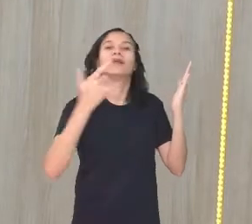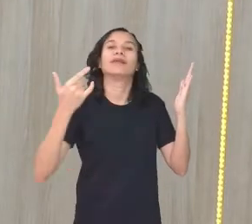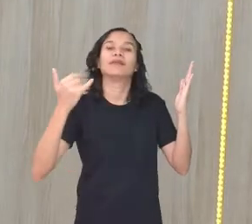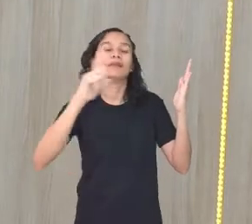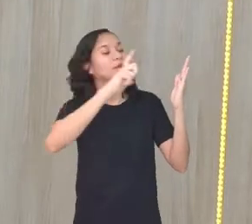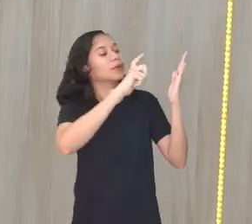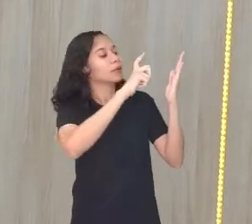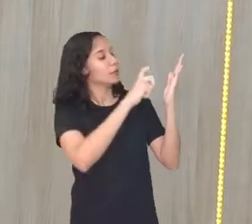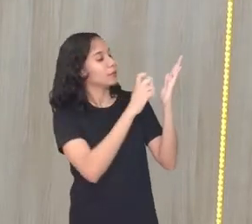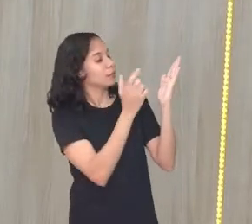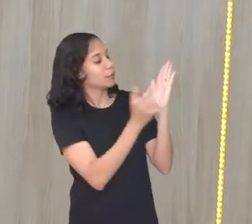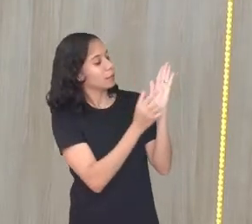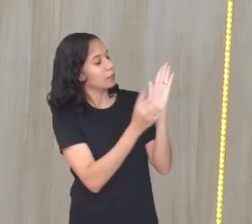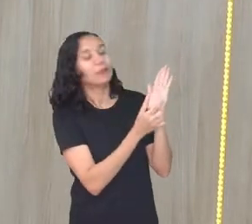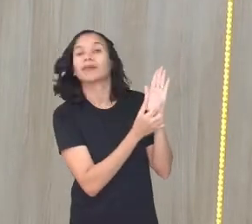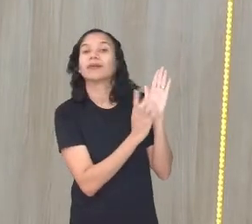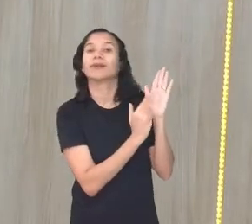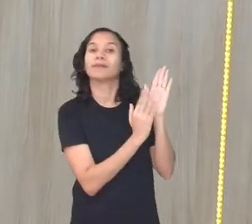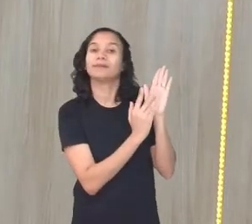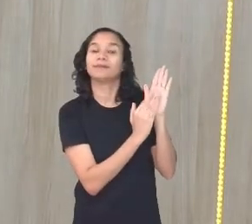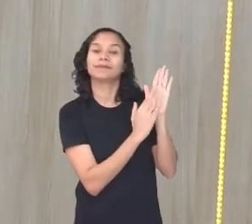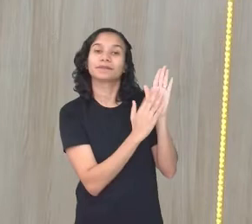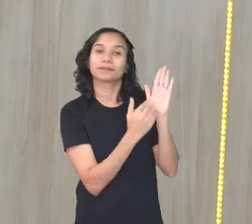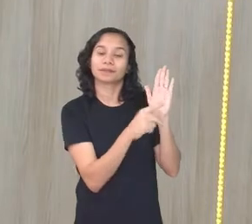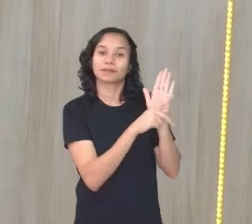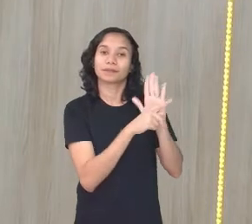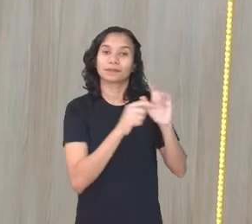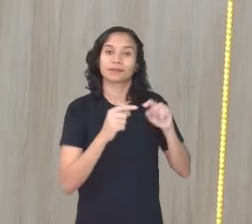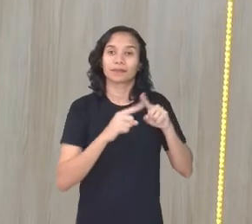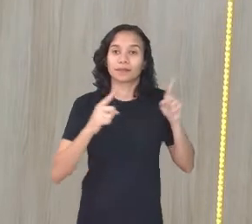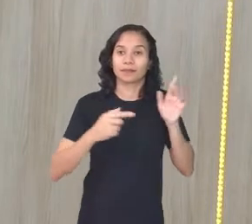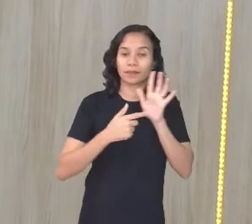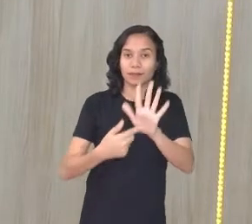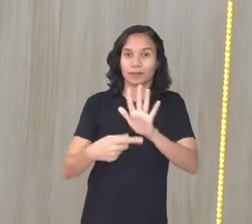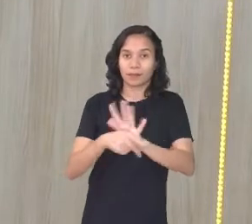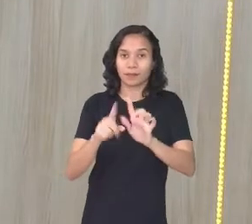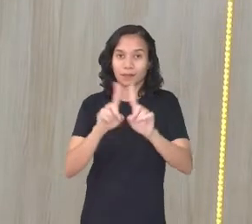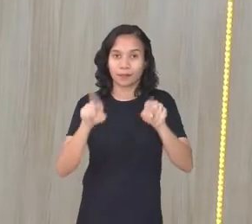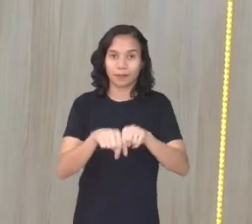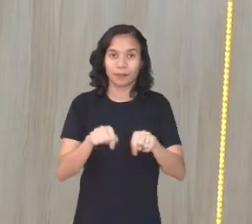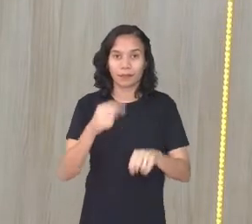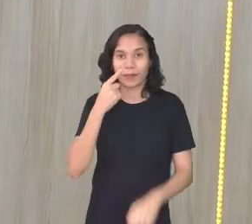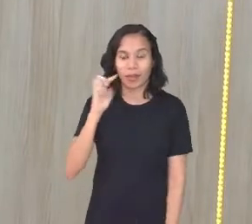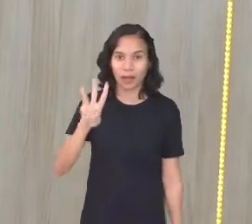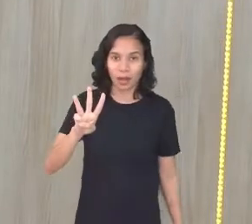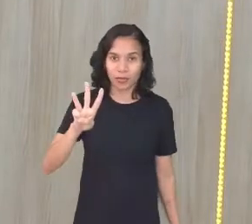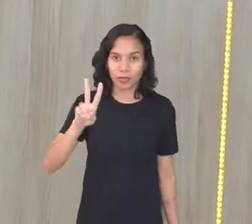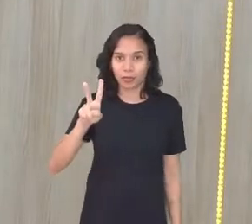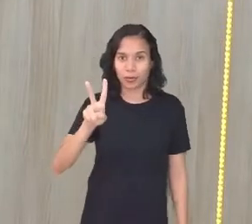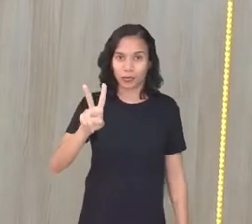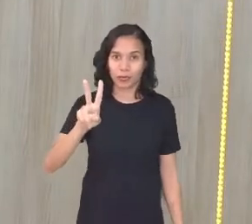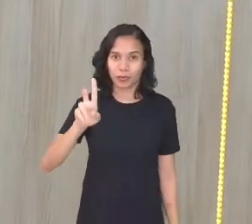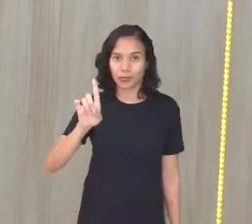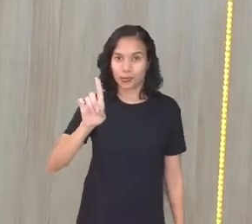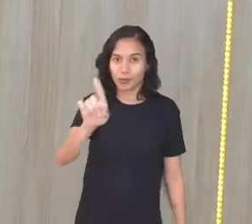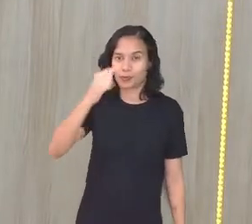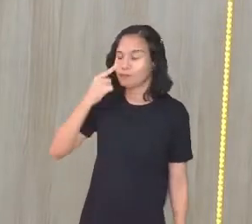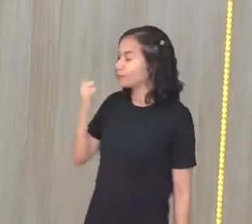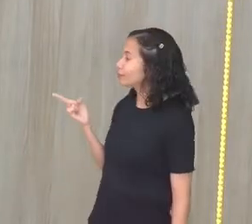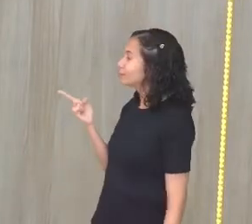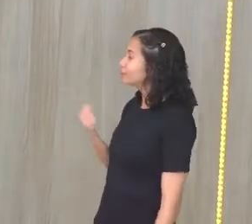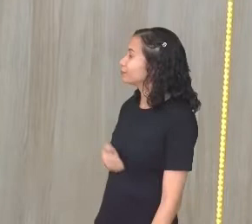seu celular para o QR Code que vai aparecer na sua tela em 3, 2,